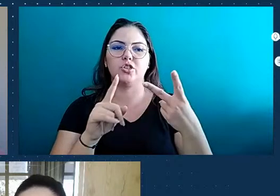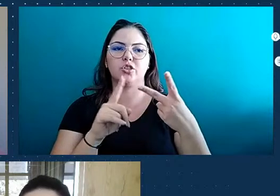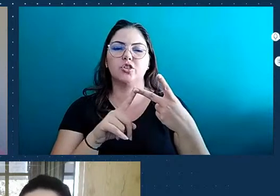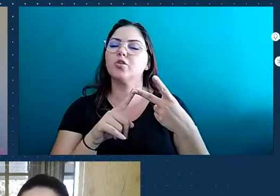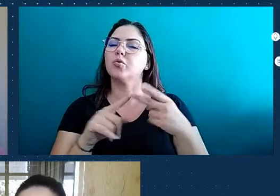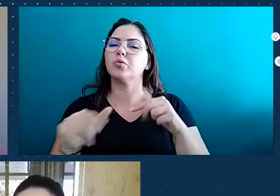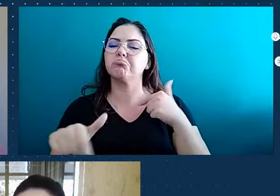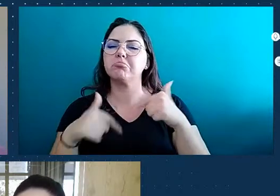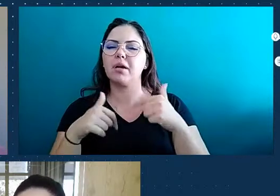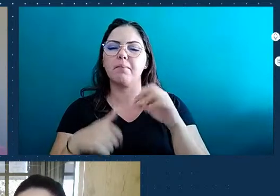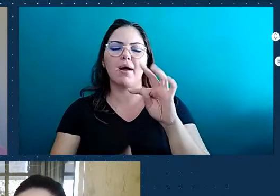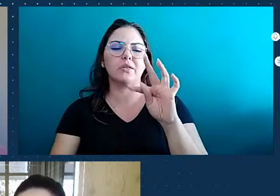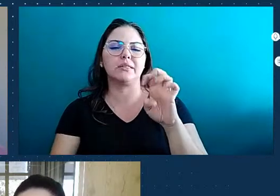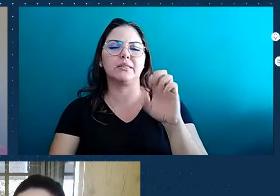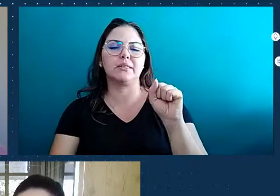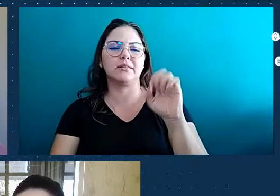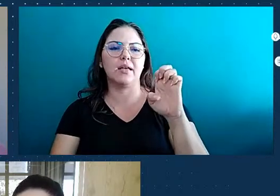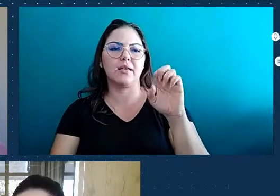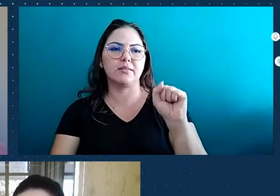né?